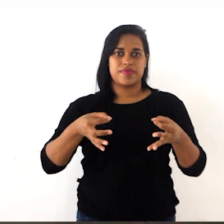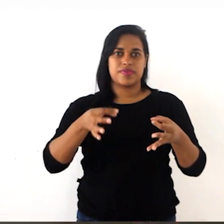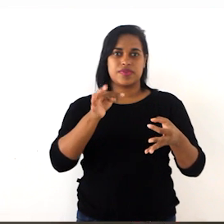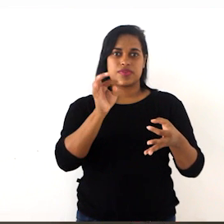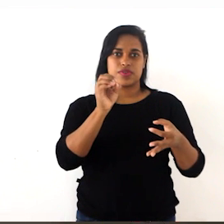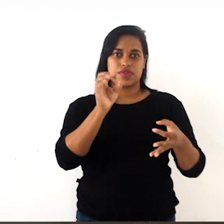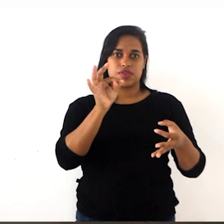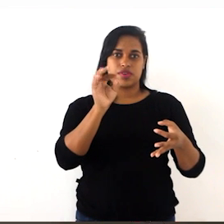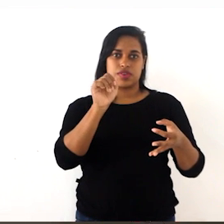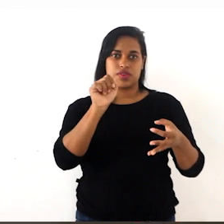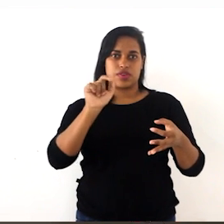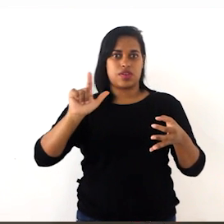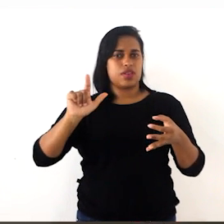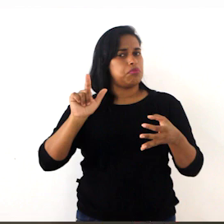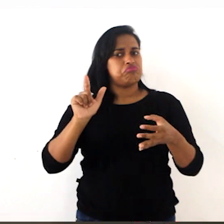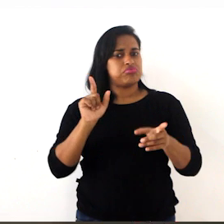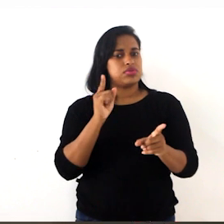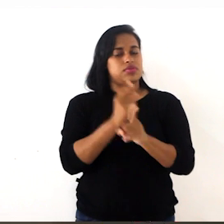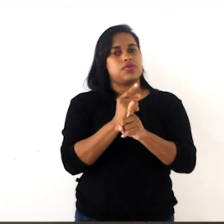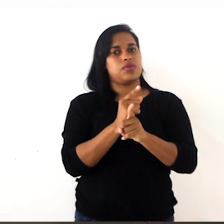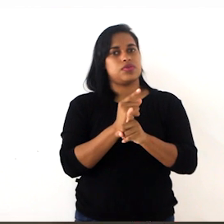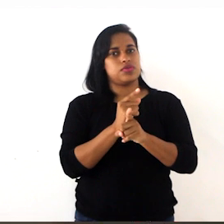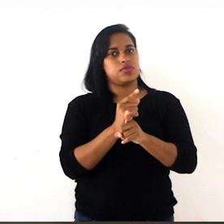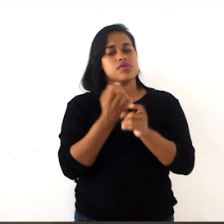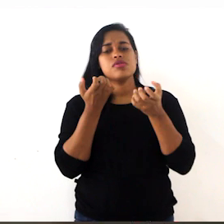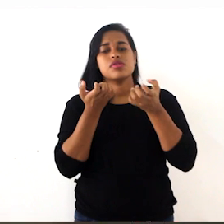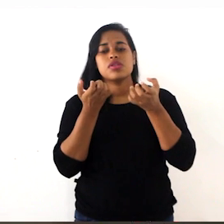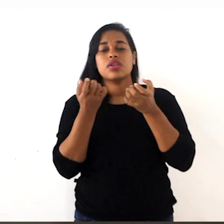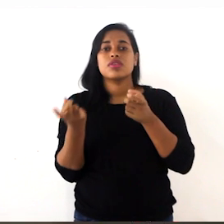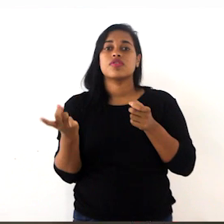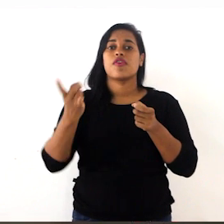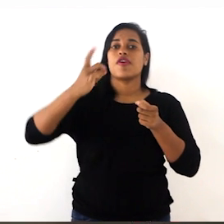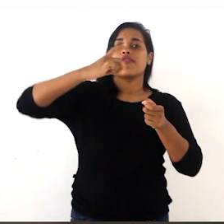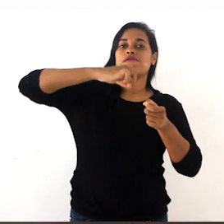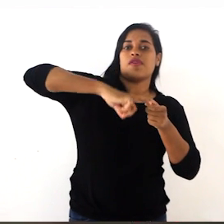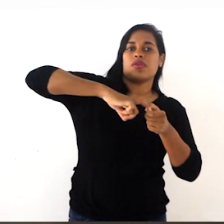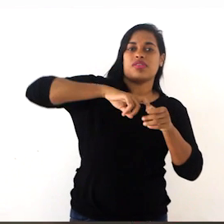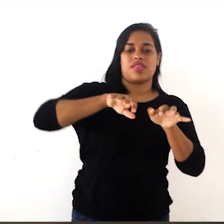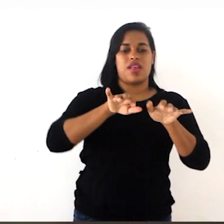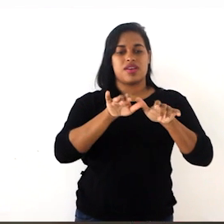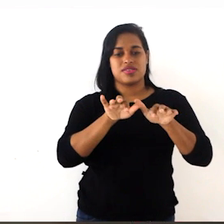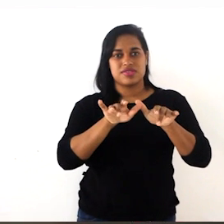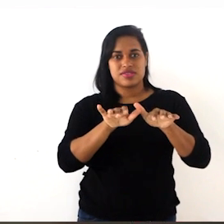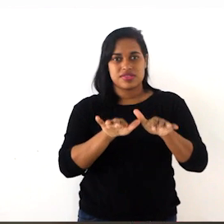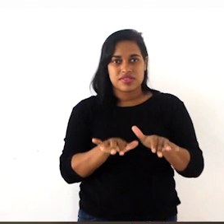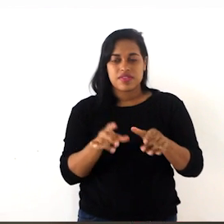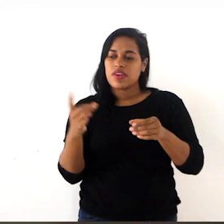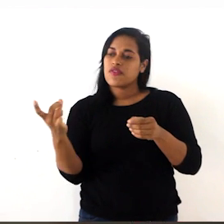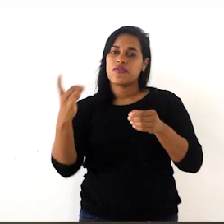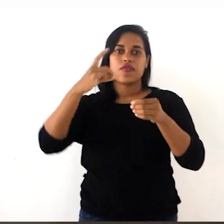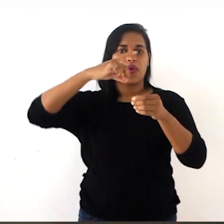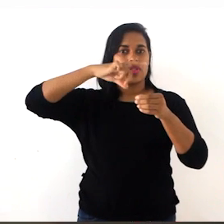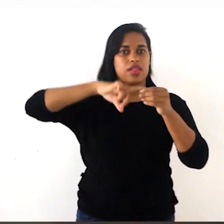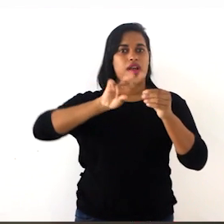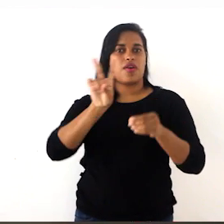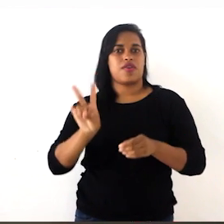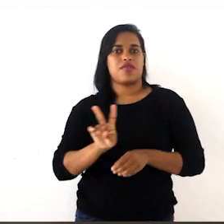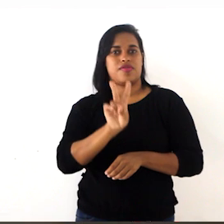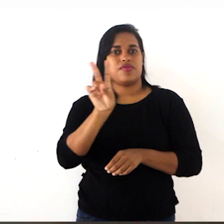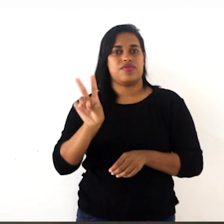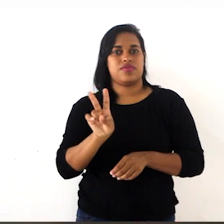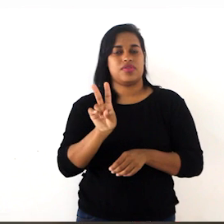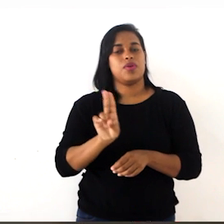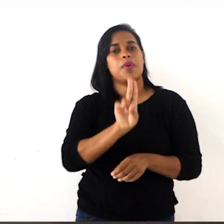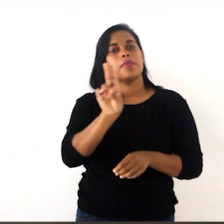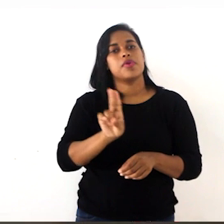total, ele não achou. E se quiséssemos retornar, ao invés de escrever, a gente quisesse retornar esse valor para usar ele em